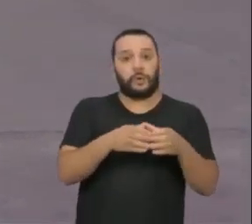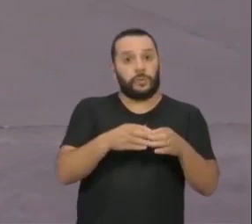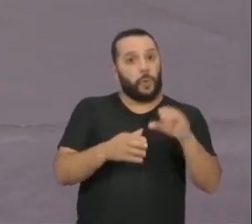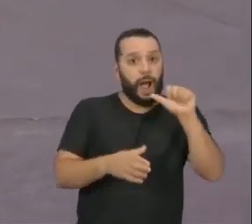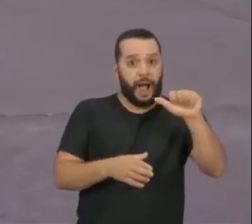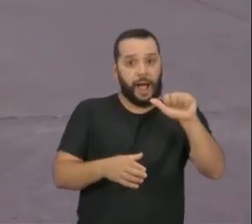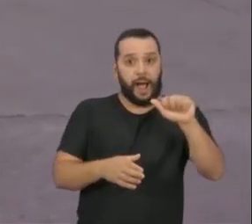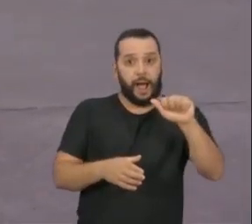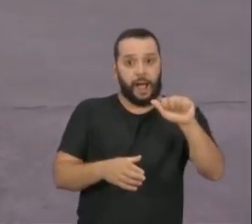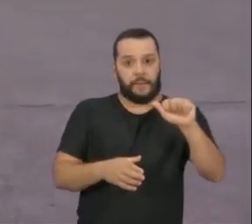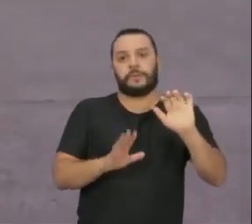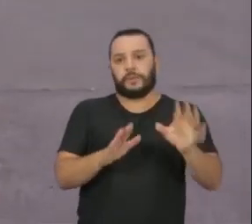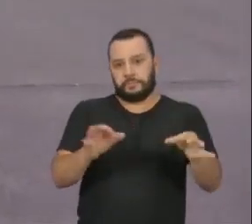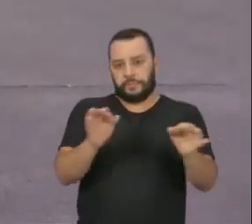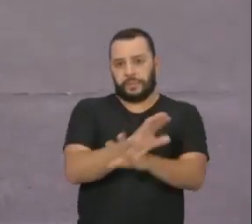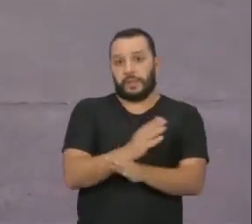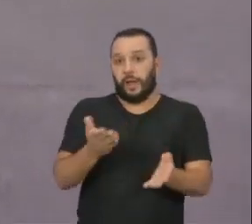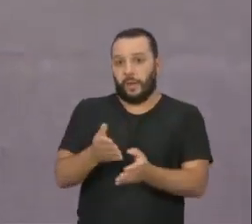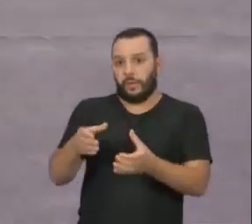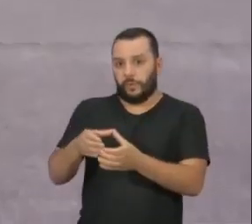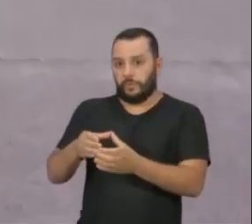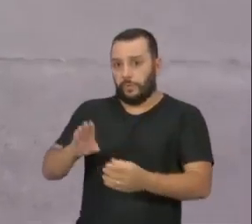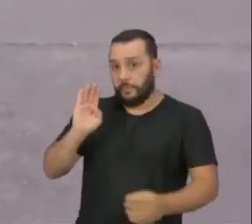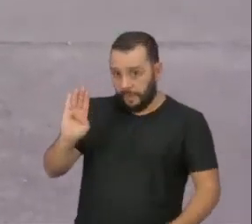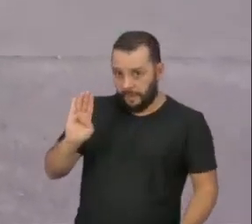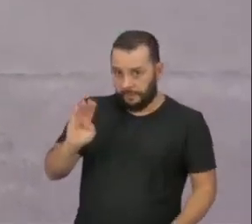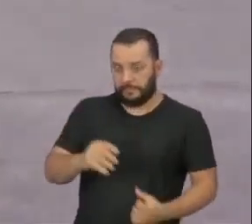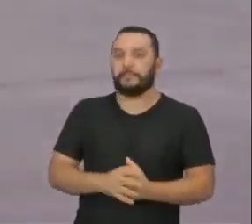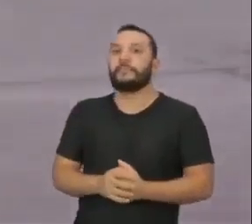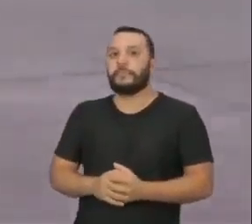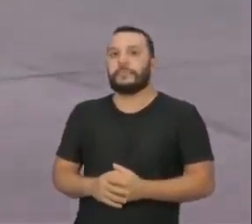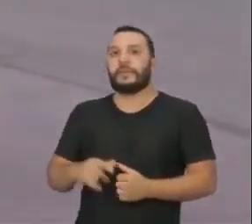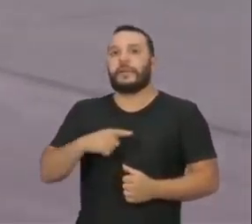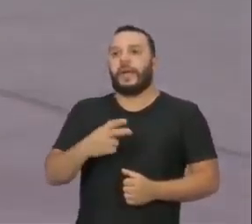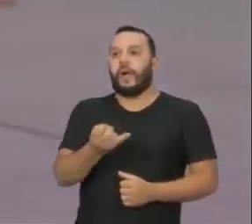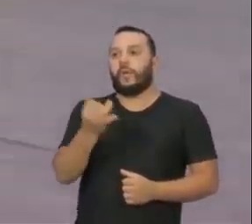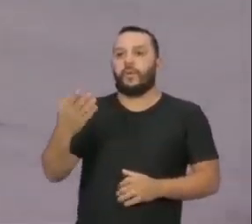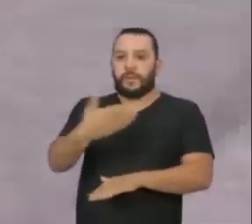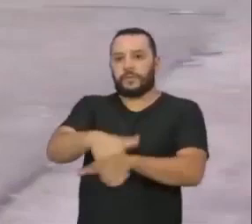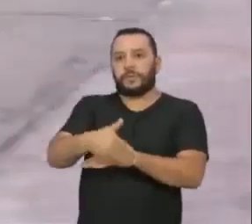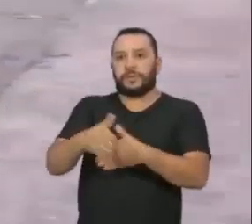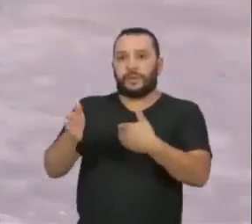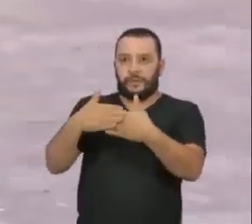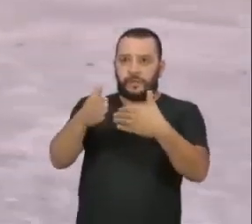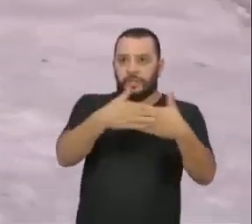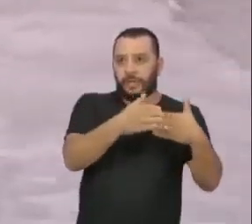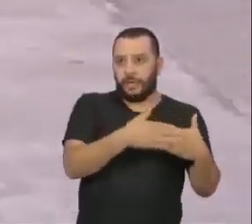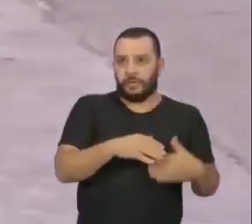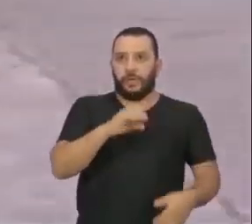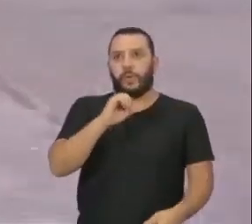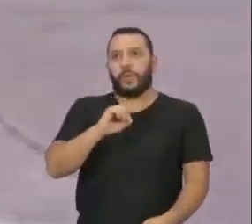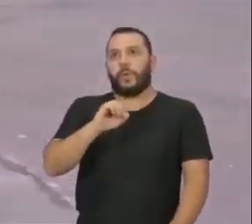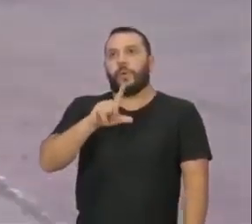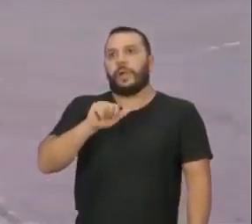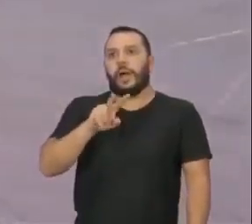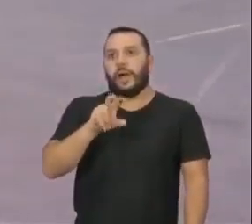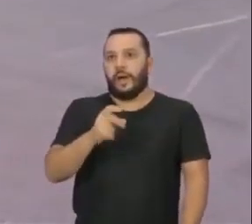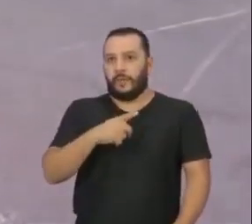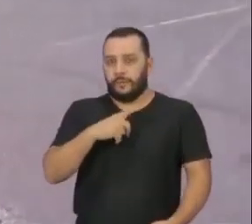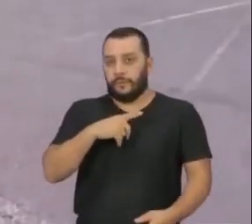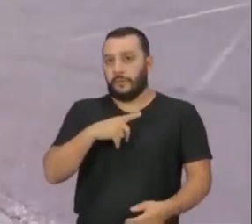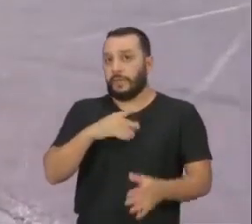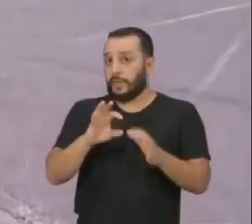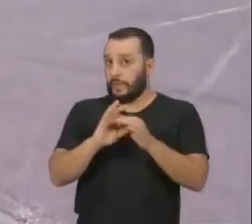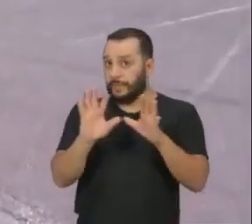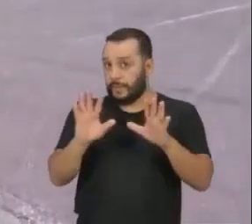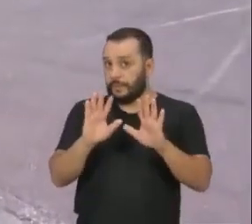sábado. Algumas ruas aqui da avenida, aqui no lado do Sambódromo, continuam interditadas. Essa aqui é o Lavo Fontoura, já foi, por enquanto está liberada,